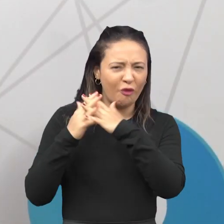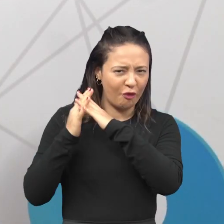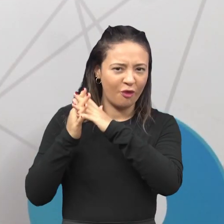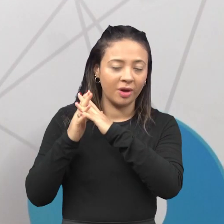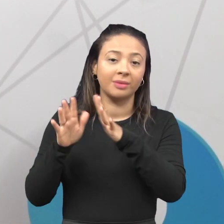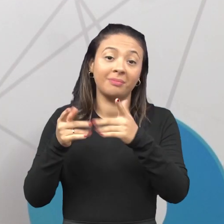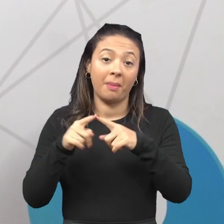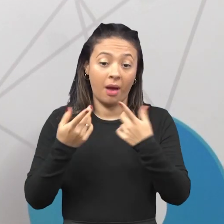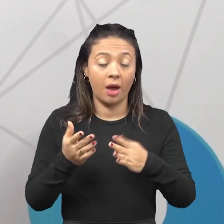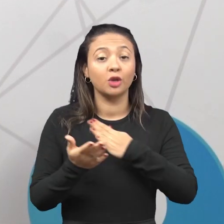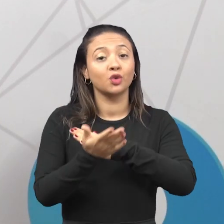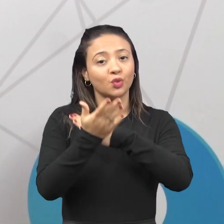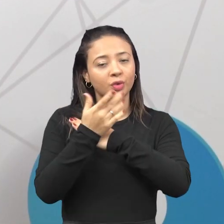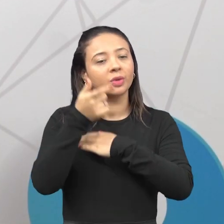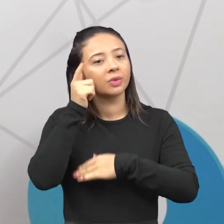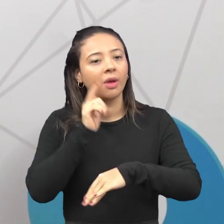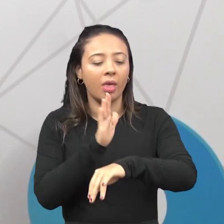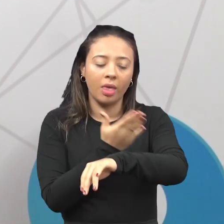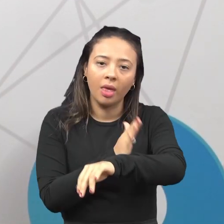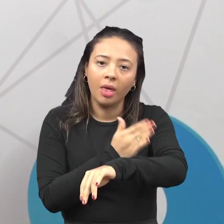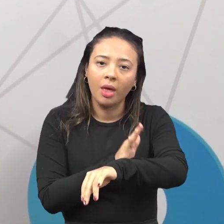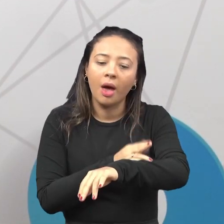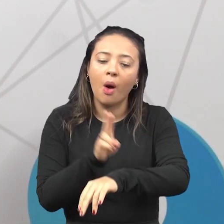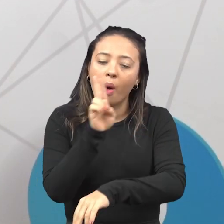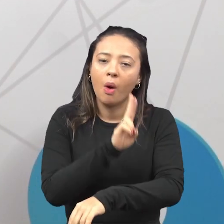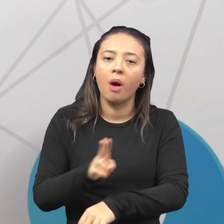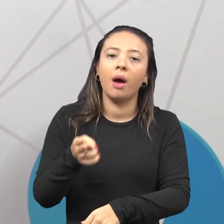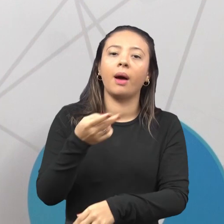vai nos ajudar aí a praticar a pronúncia da